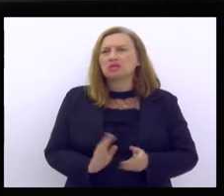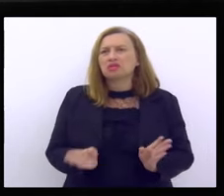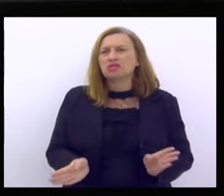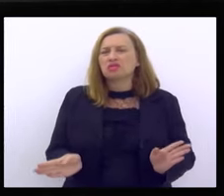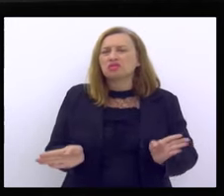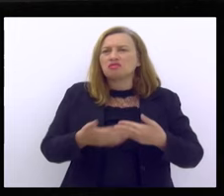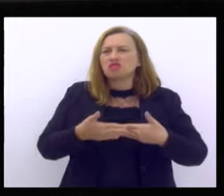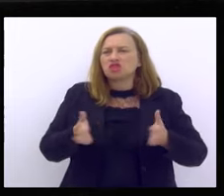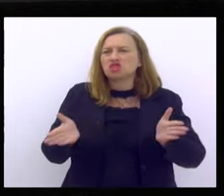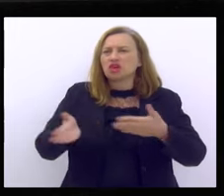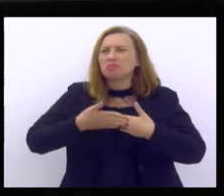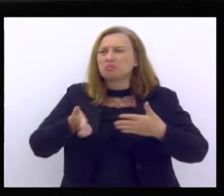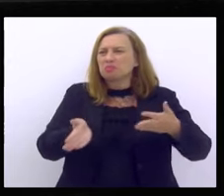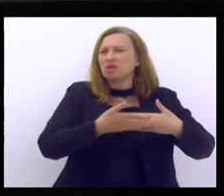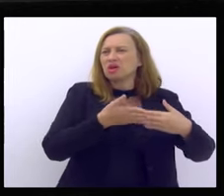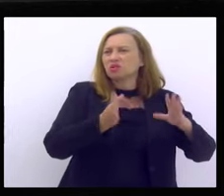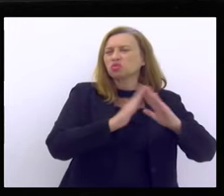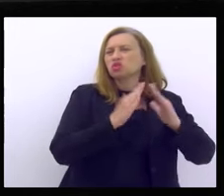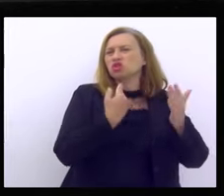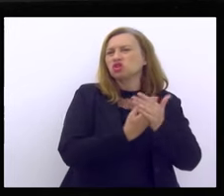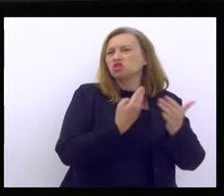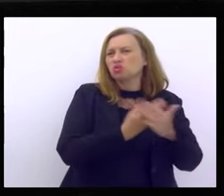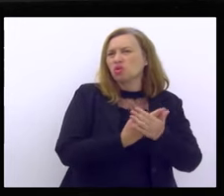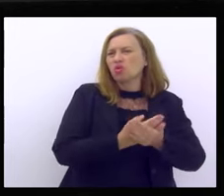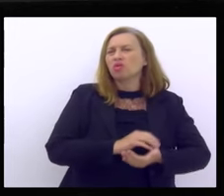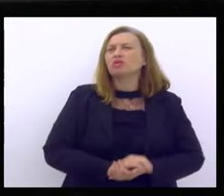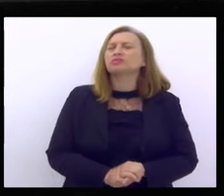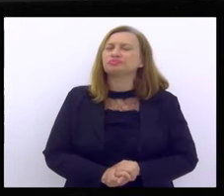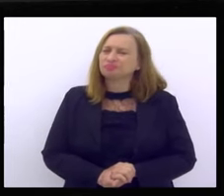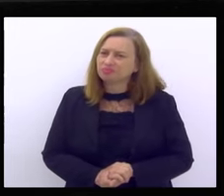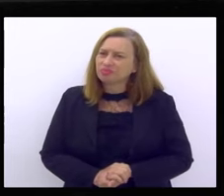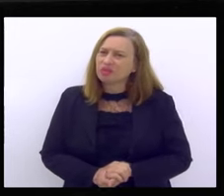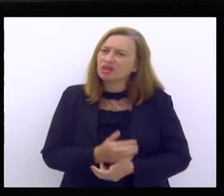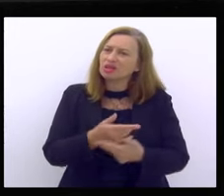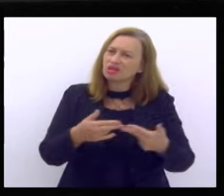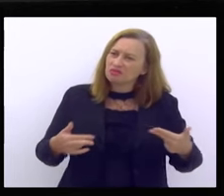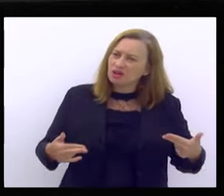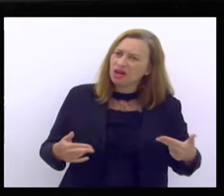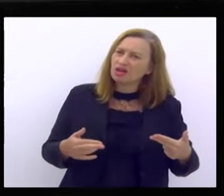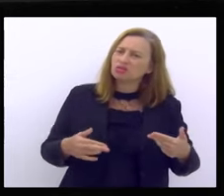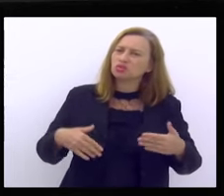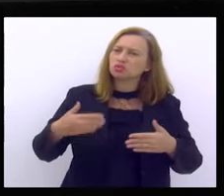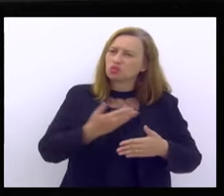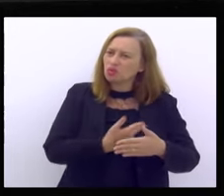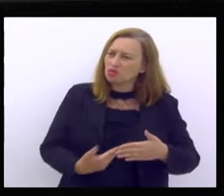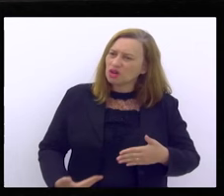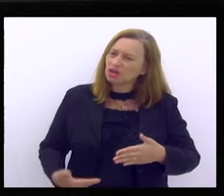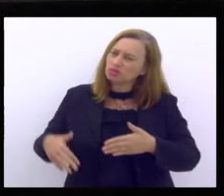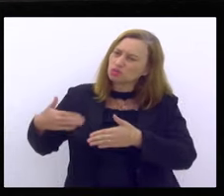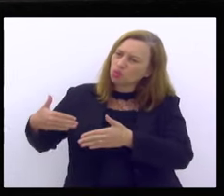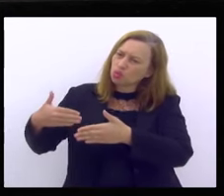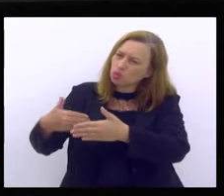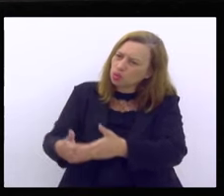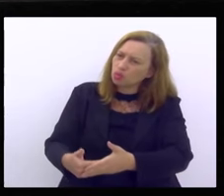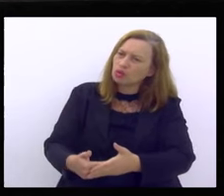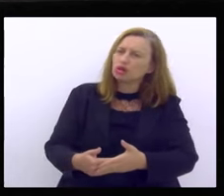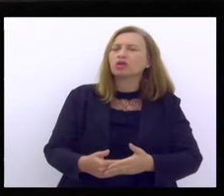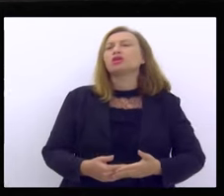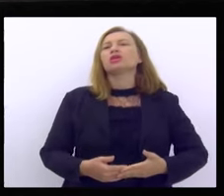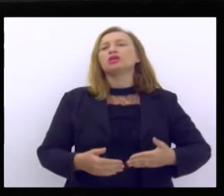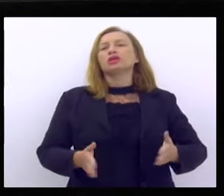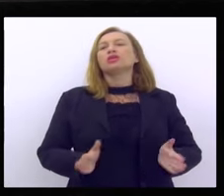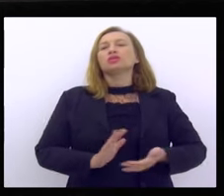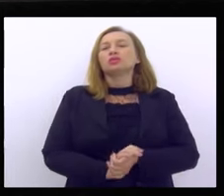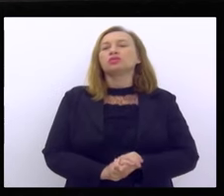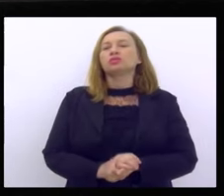fechamentos de escola que vem do governo Pezão, que passou pelo governo de Wilson Witzel e que ainda hoje tem no governo de Cláudio Castro.